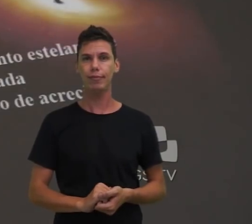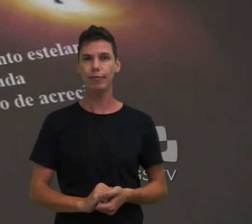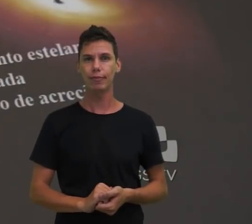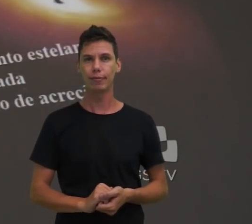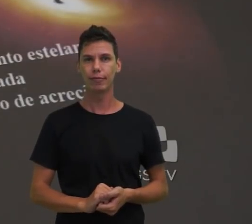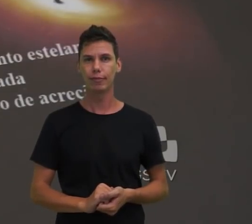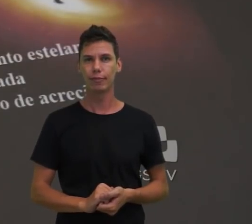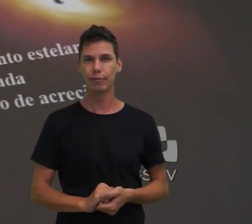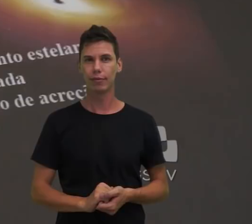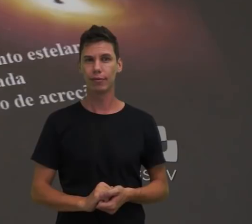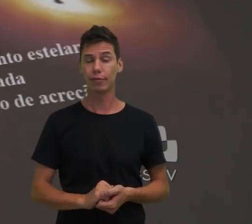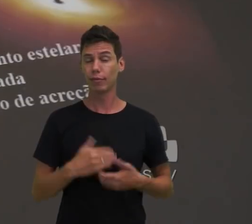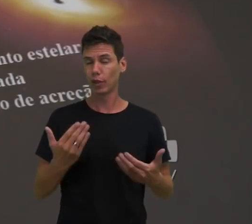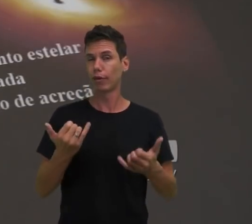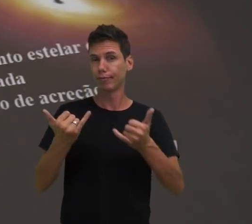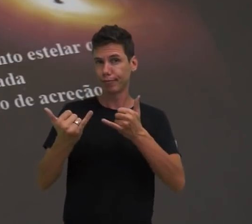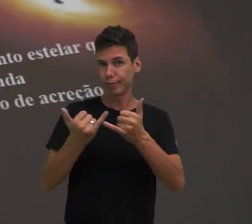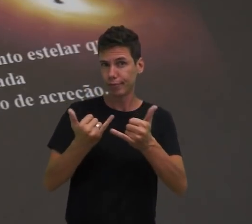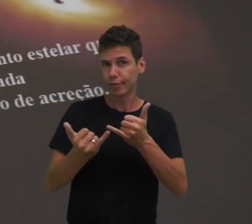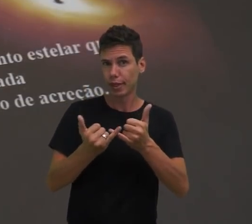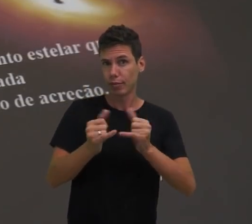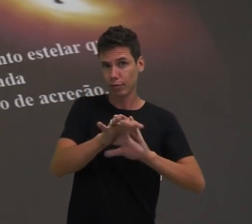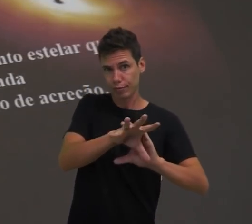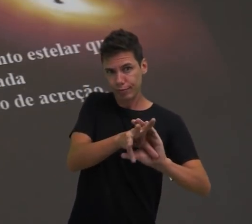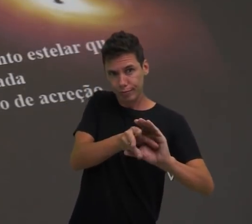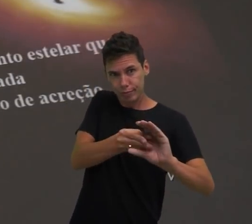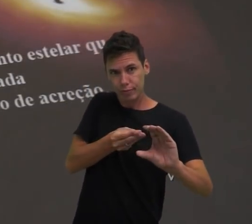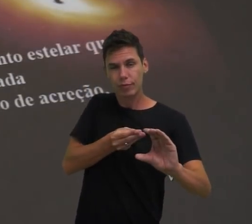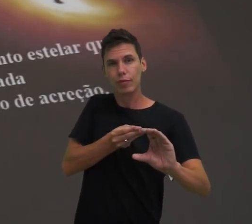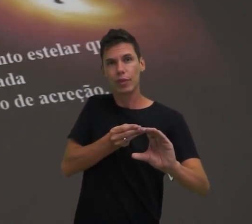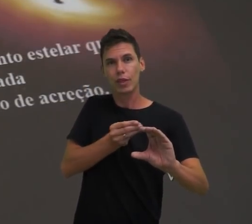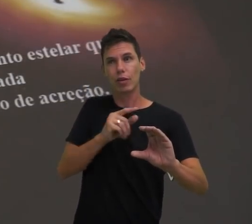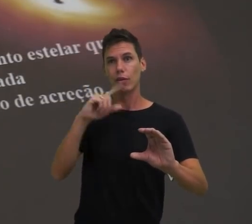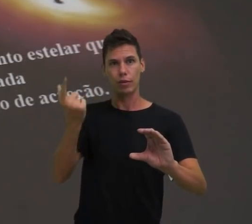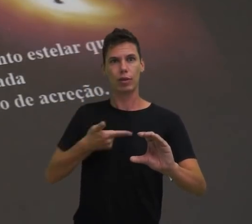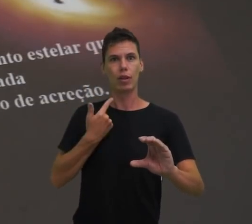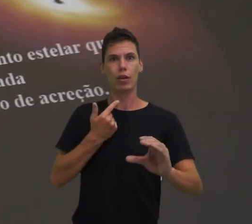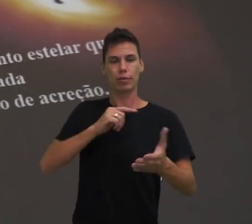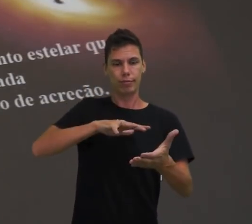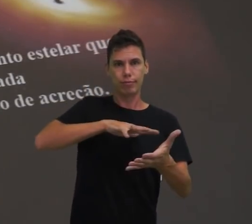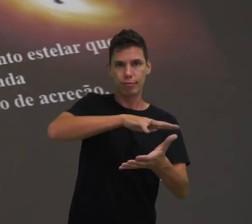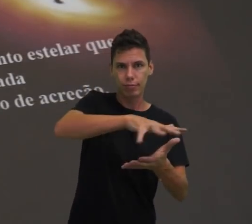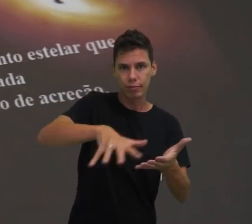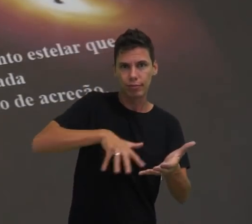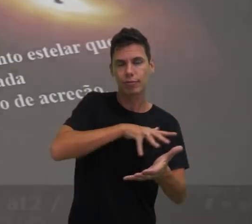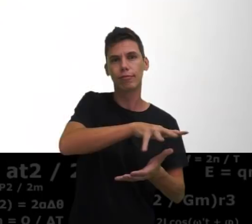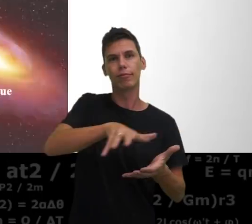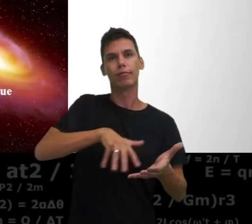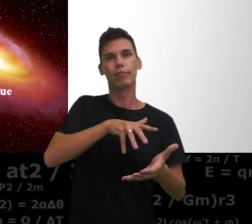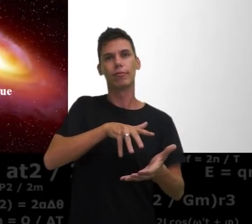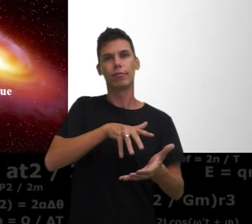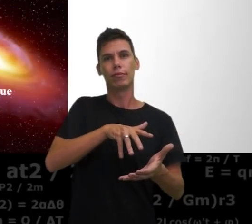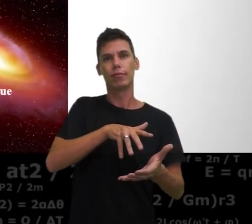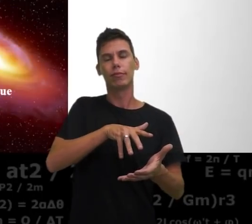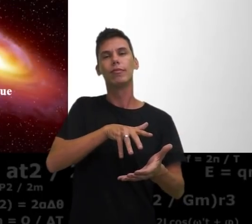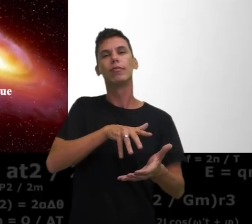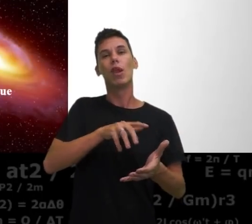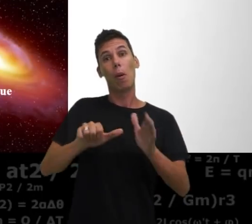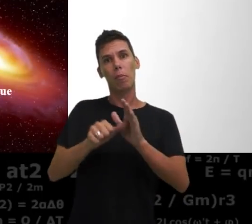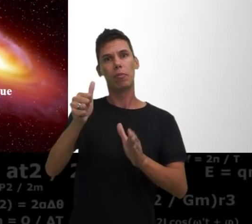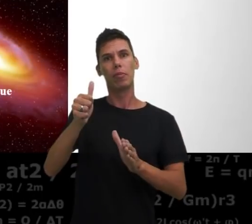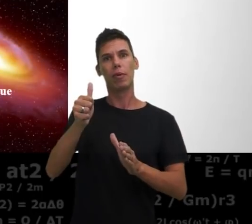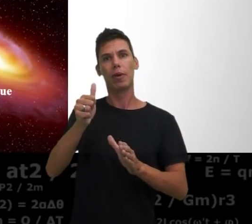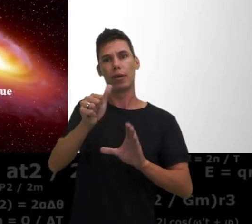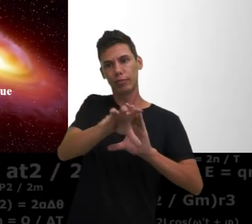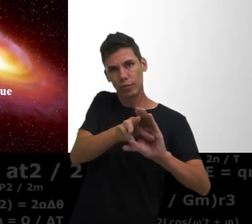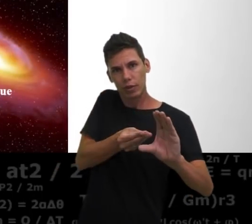Então, um exemplo de buraco negro aqui na nossa Via Láctea é Cygnus X1. Ele foi o primeiro